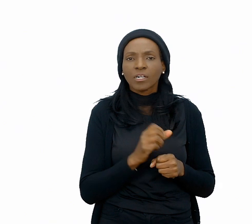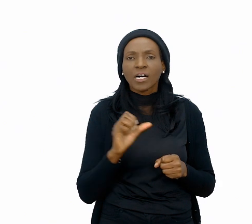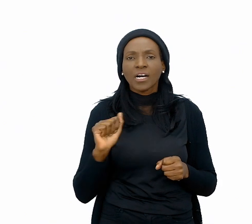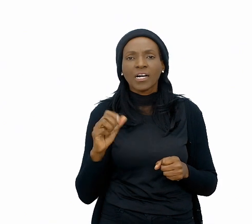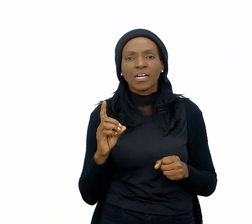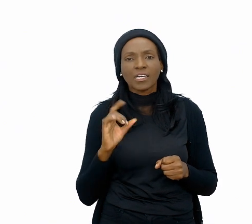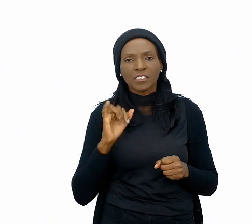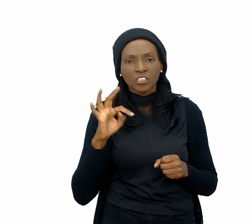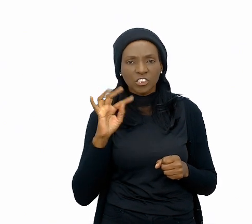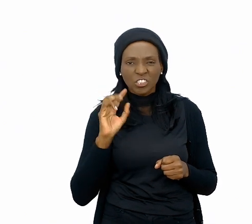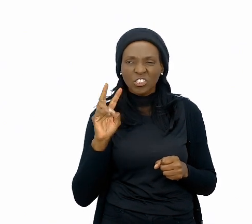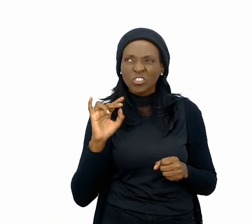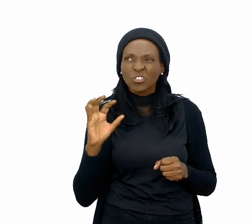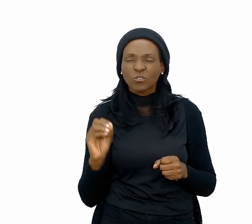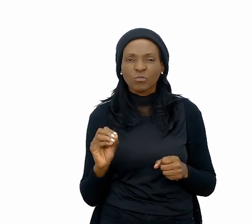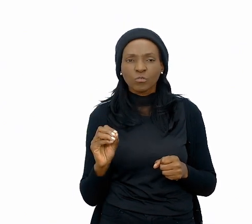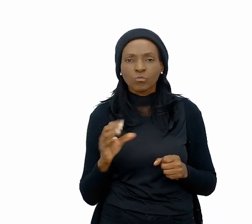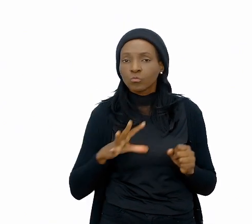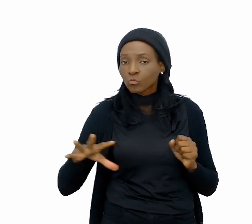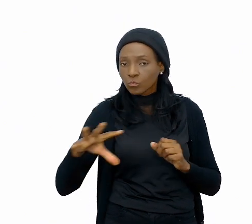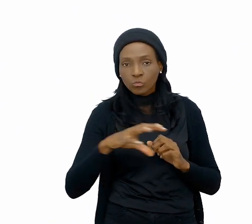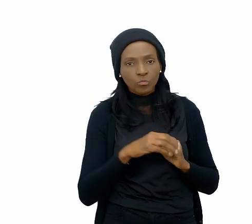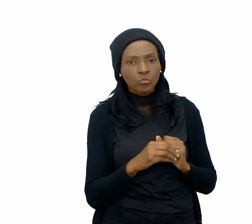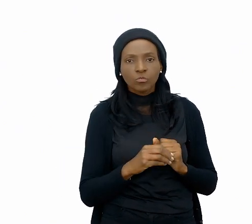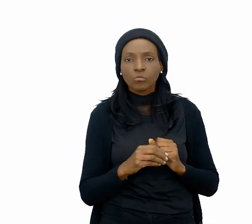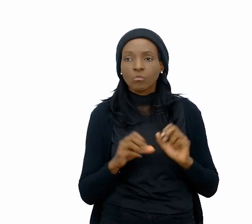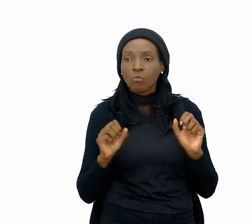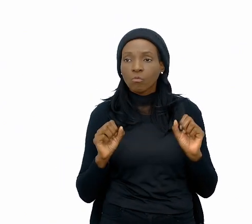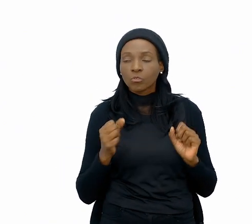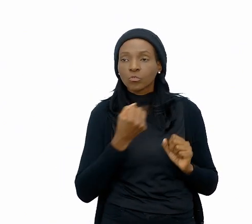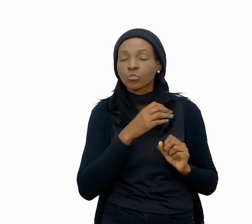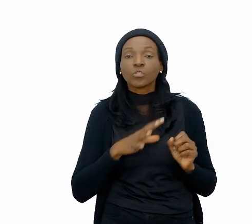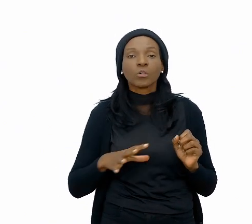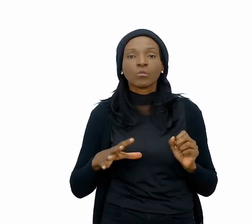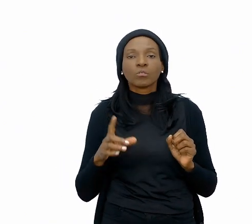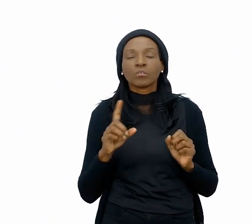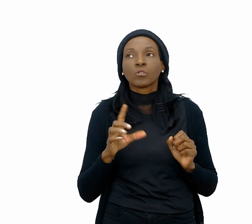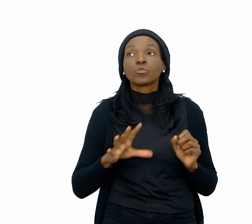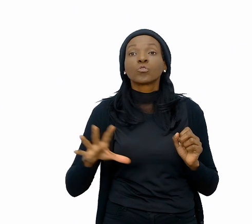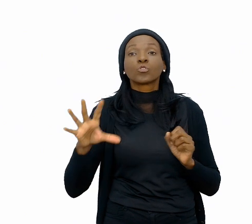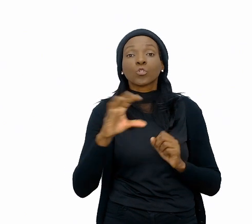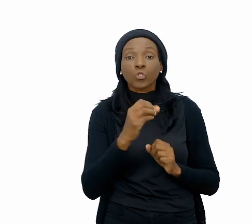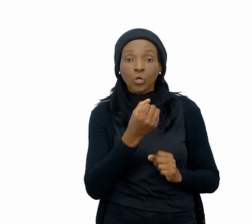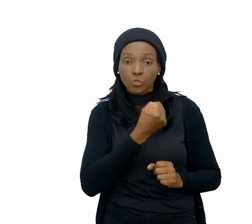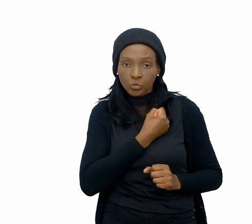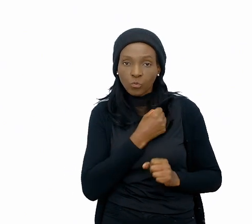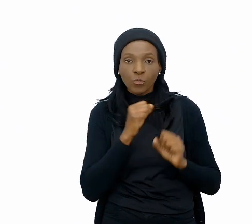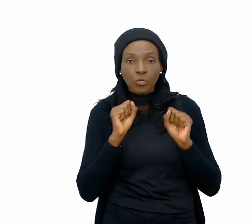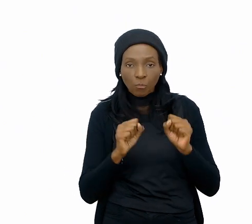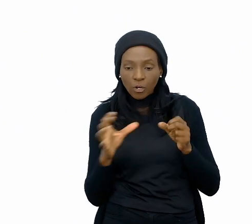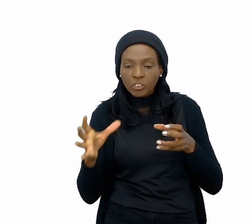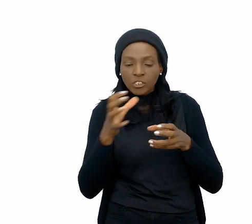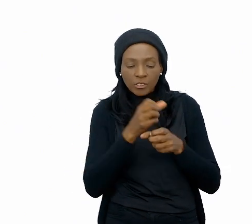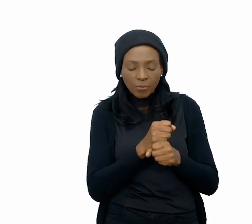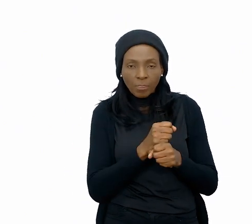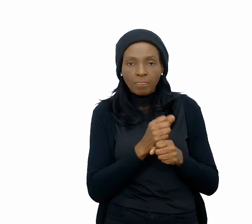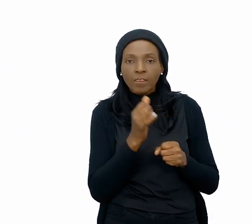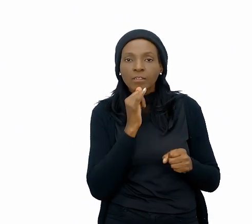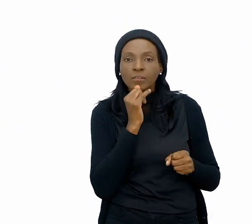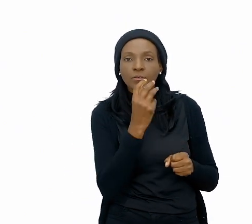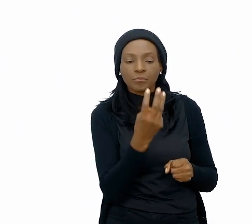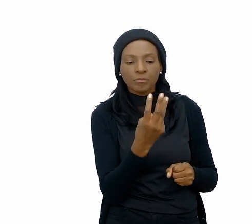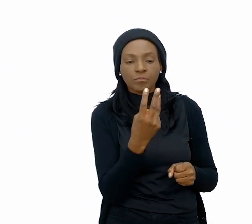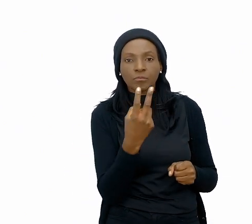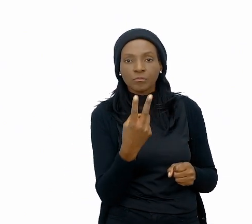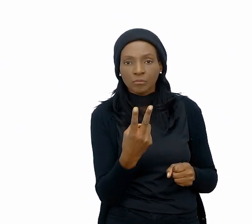princípio aditivo? Então, todo número, ele pode ser composto por adição. Então, por exemplo, o número 32, ele